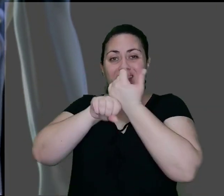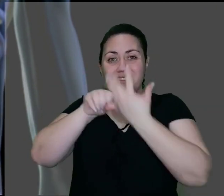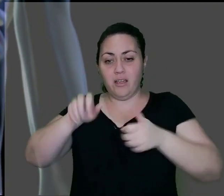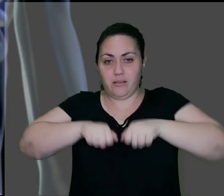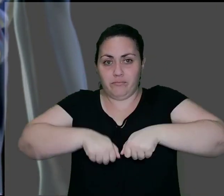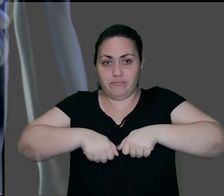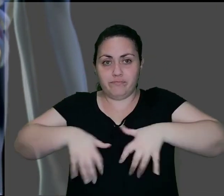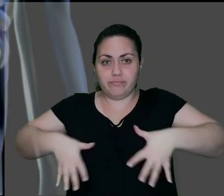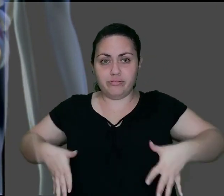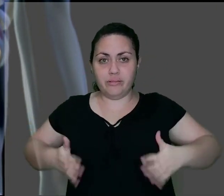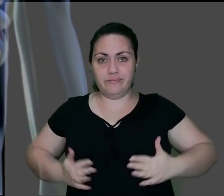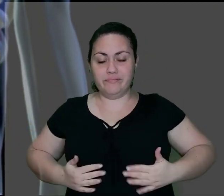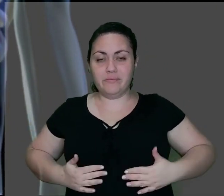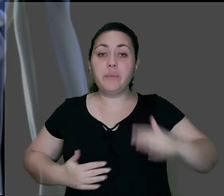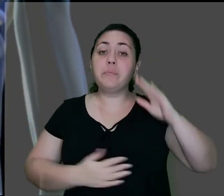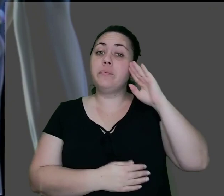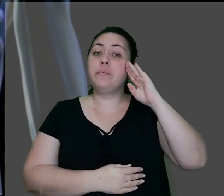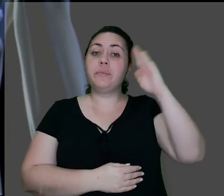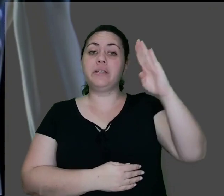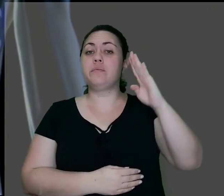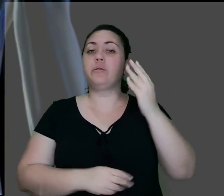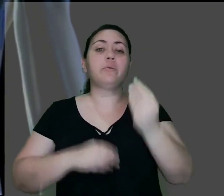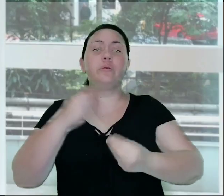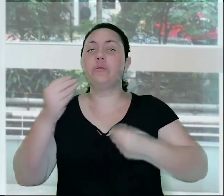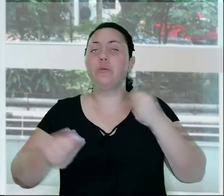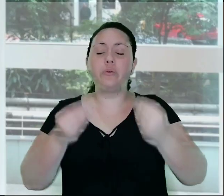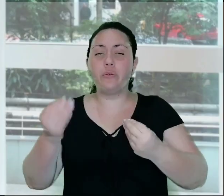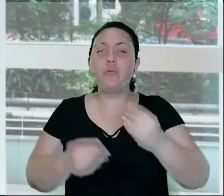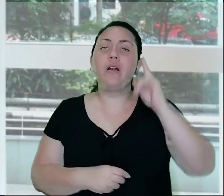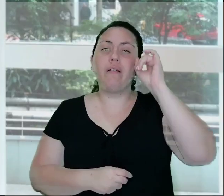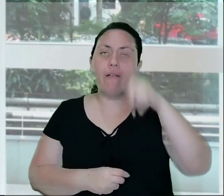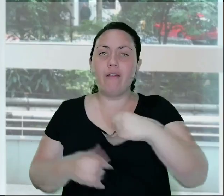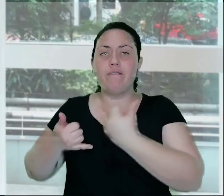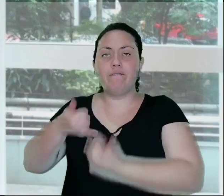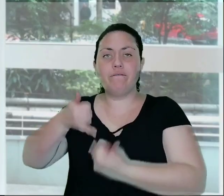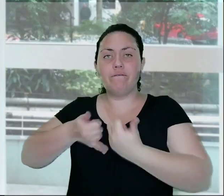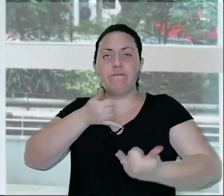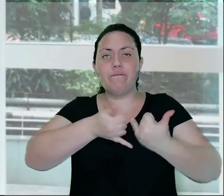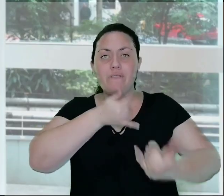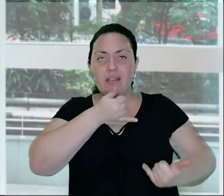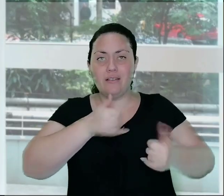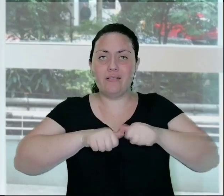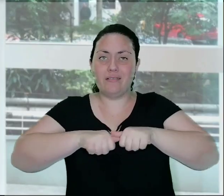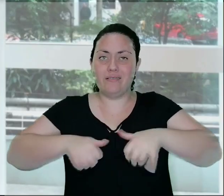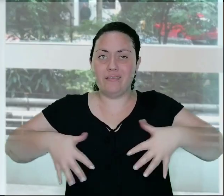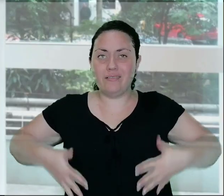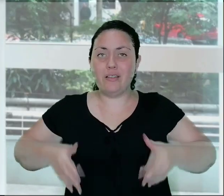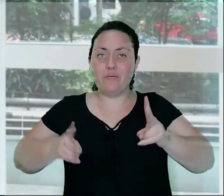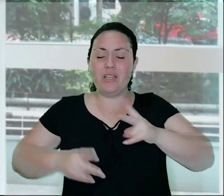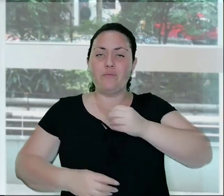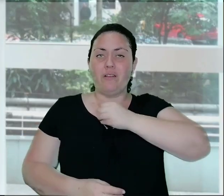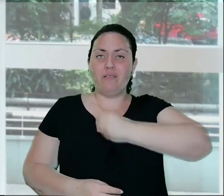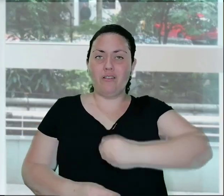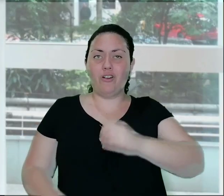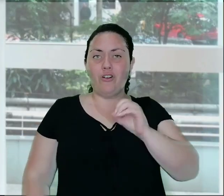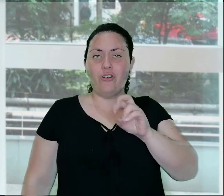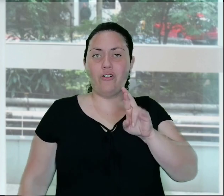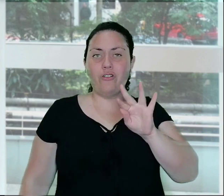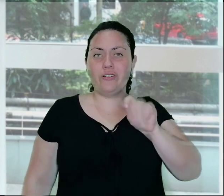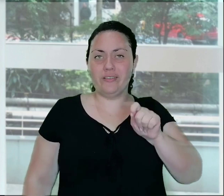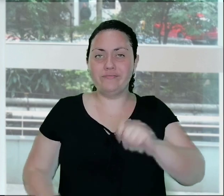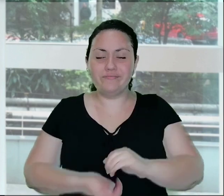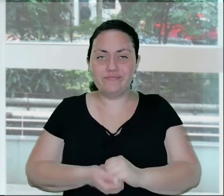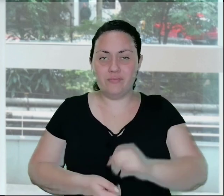sanguínea dessa parte do nosso corpo se dá principalmente por ramificações da parte abdominal da artéria